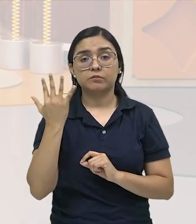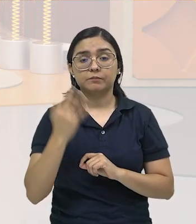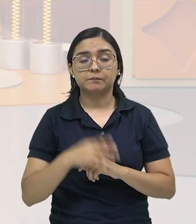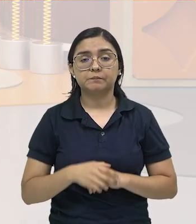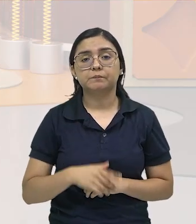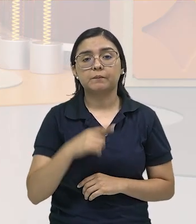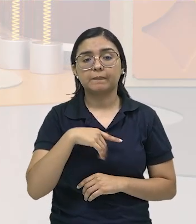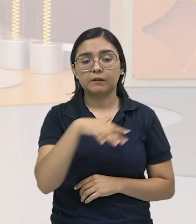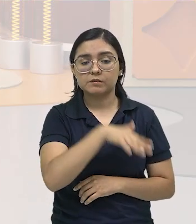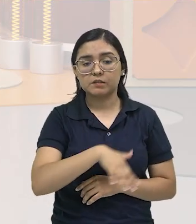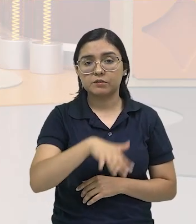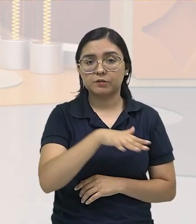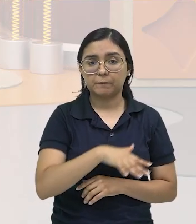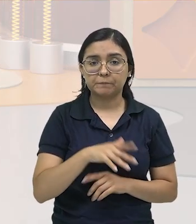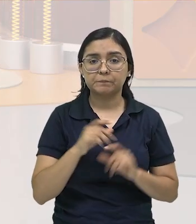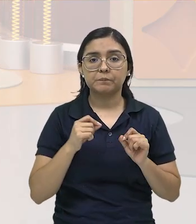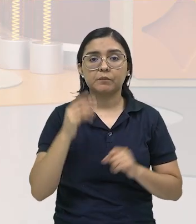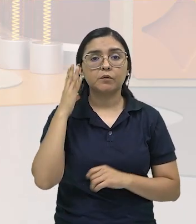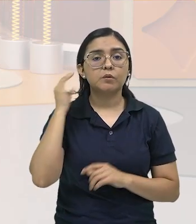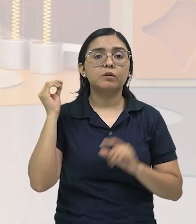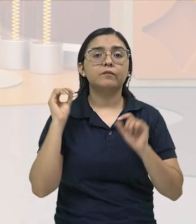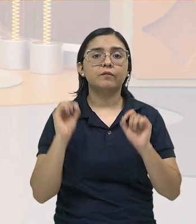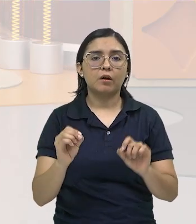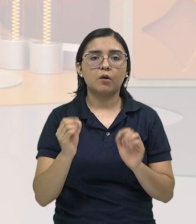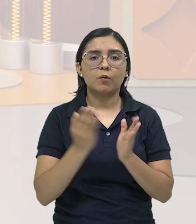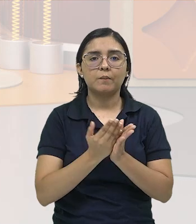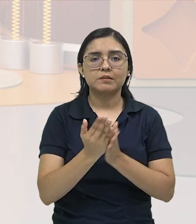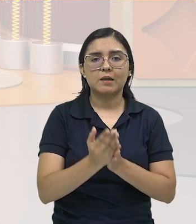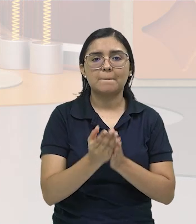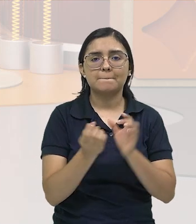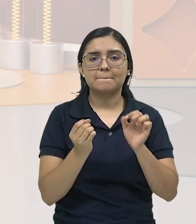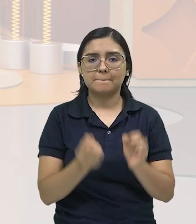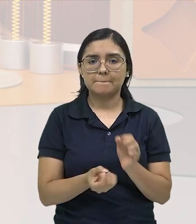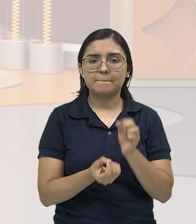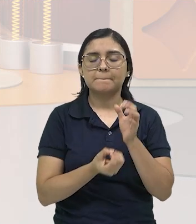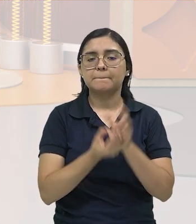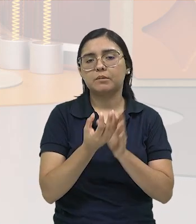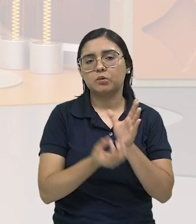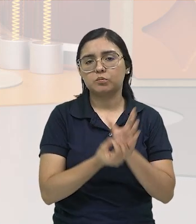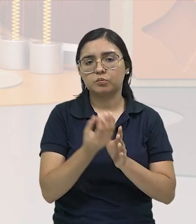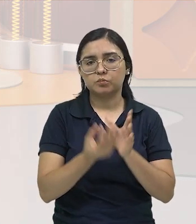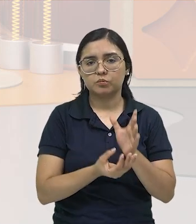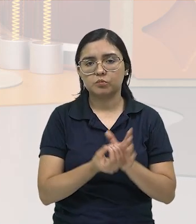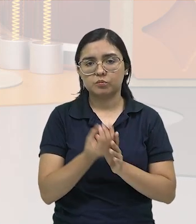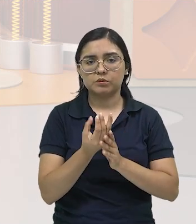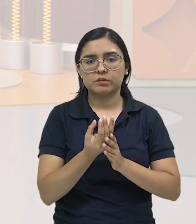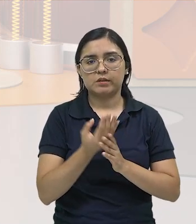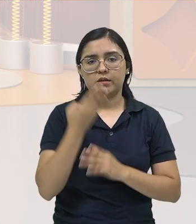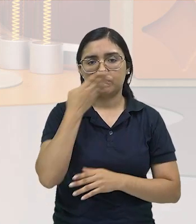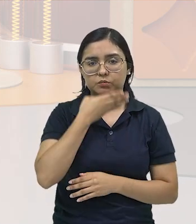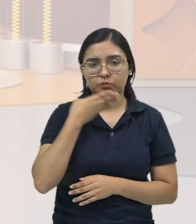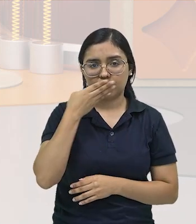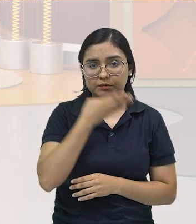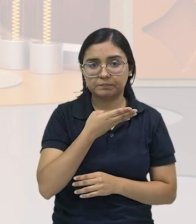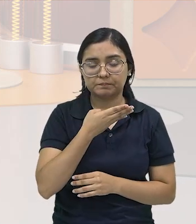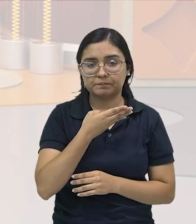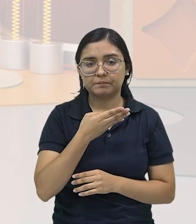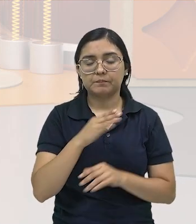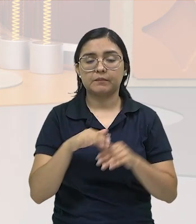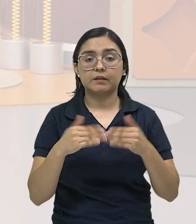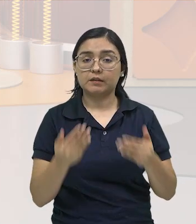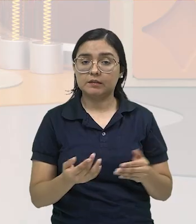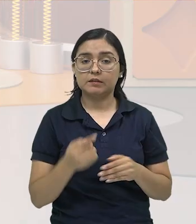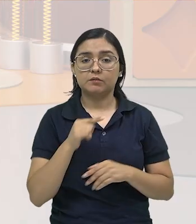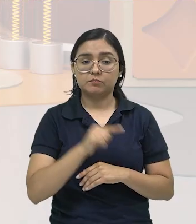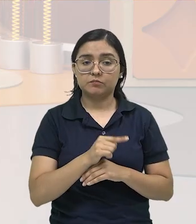das Antilhas, os holandeses vão começar a produzir muito açúcar. E é justamente esse açúcar produzido